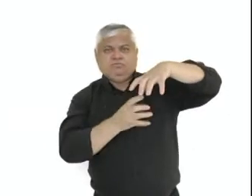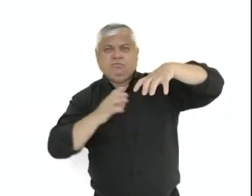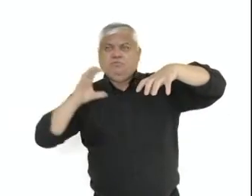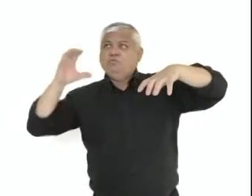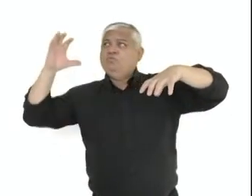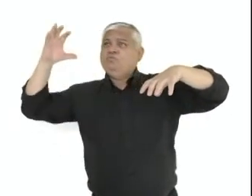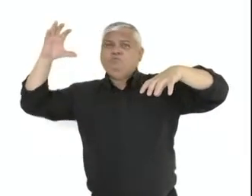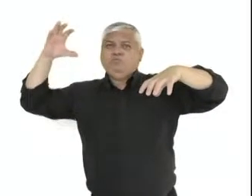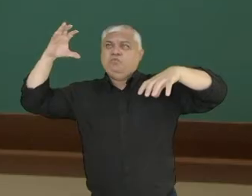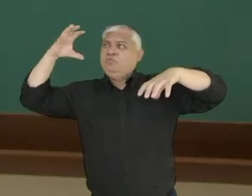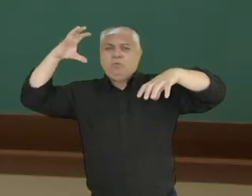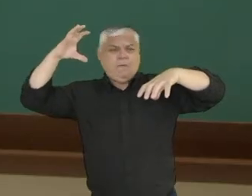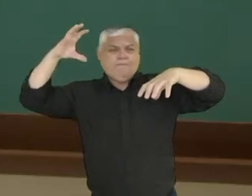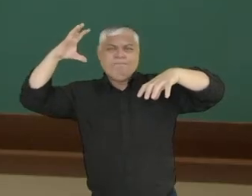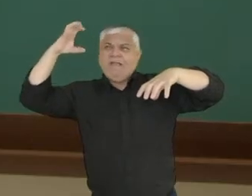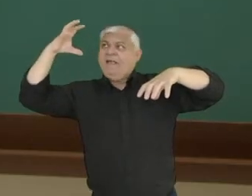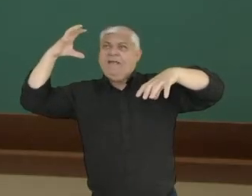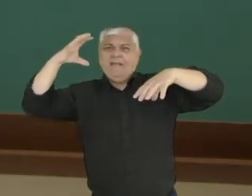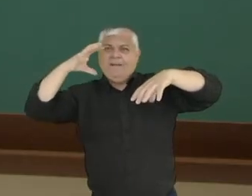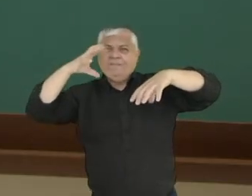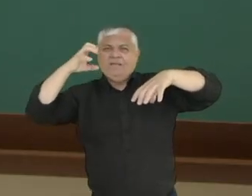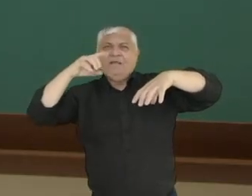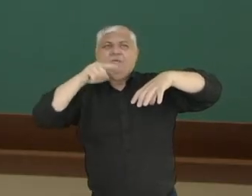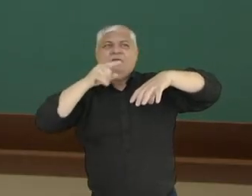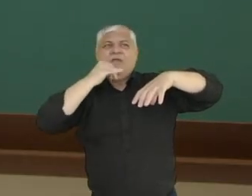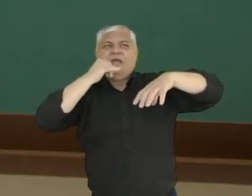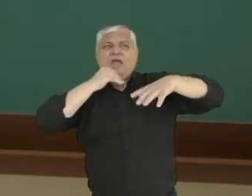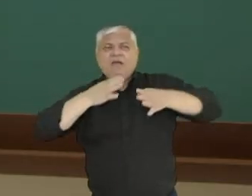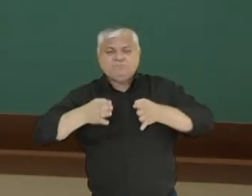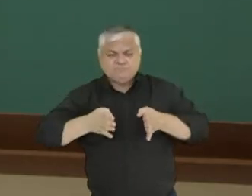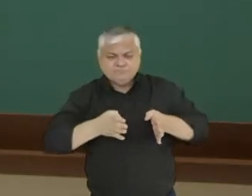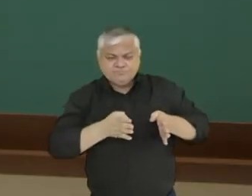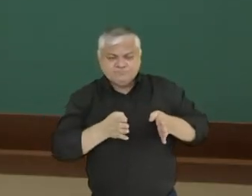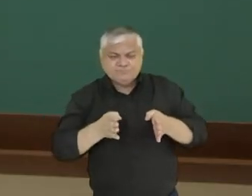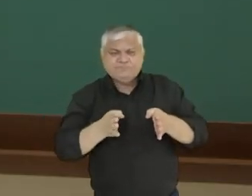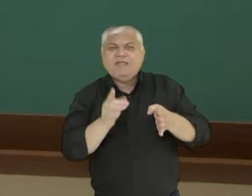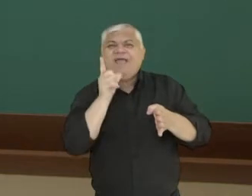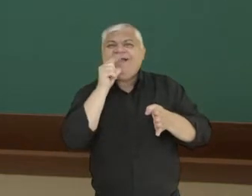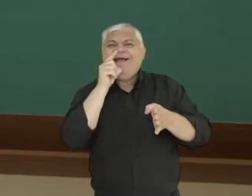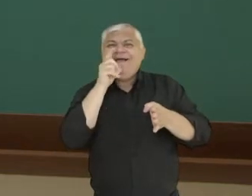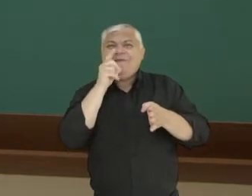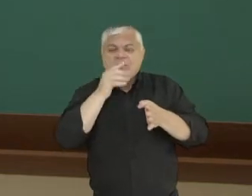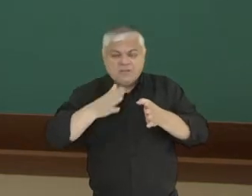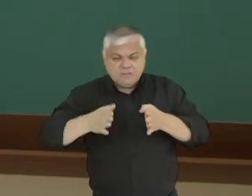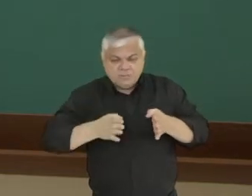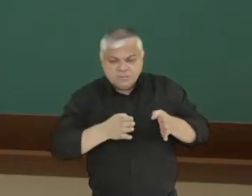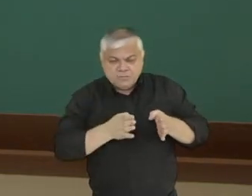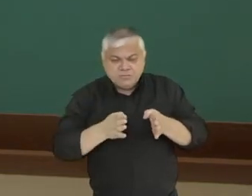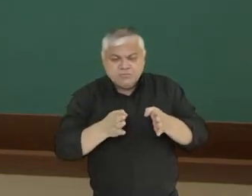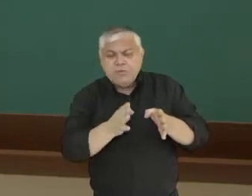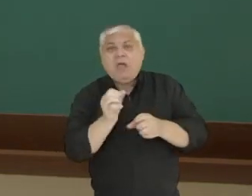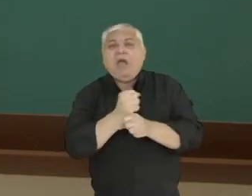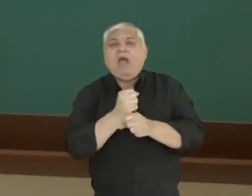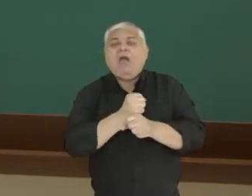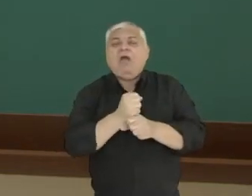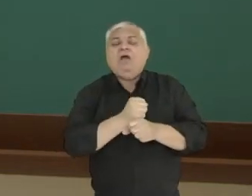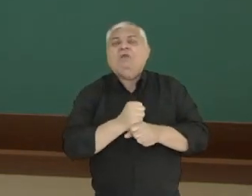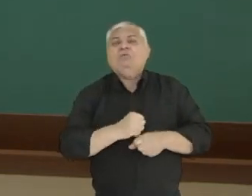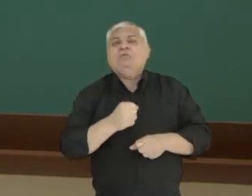aqui vale o destaque para esse corpo hídrico que se encontra aqui destacado em 2006, uma imagem do Google